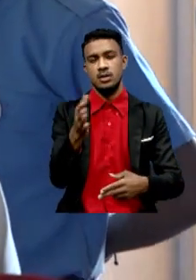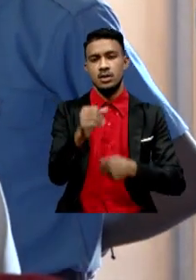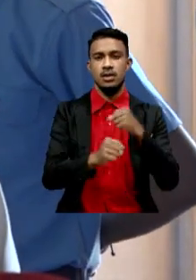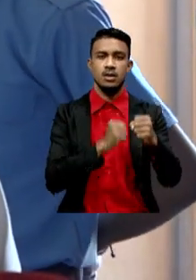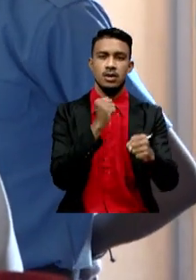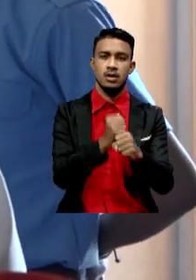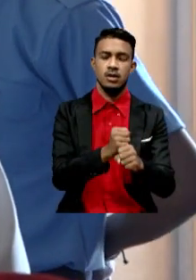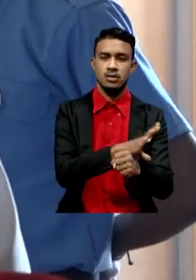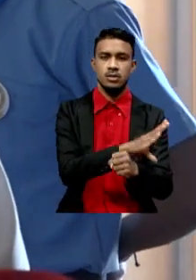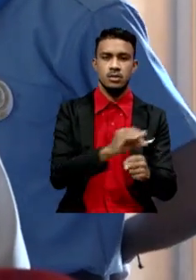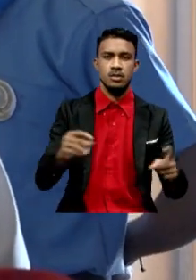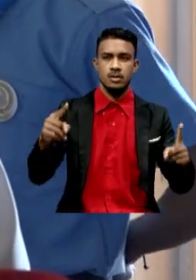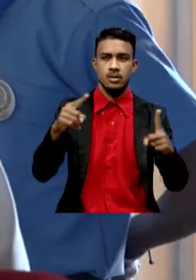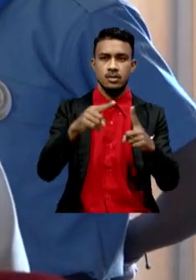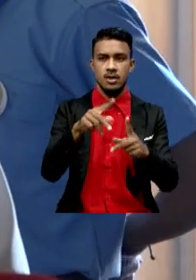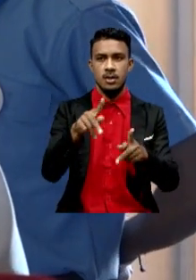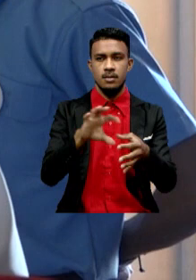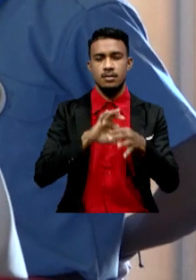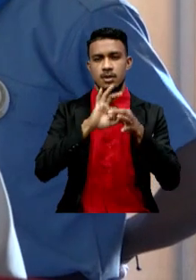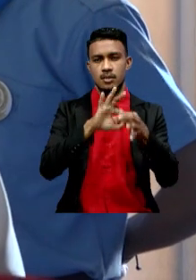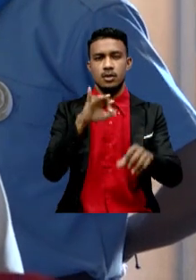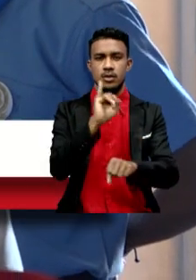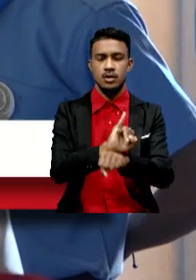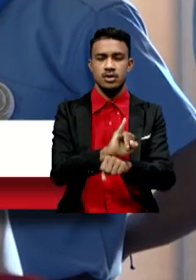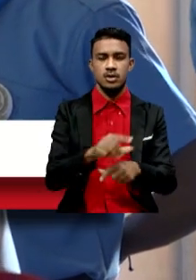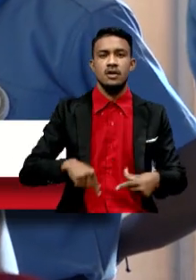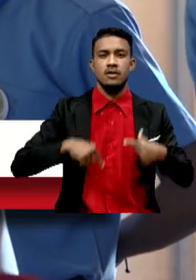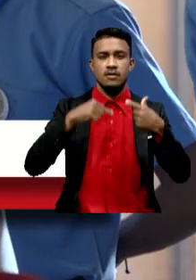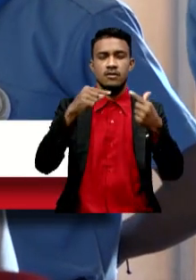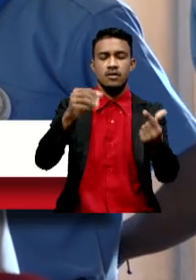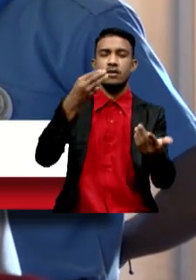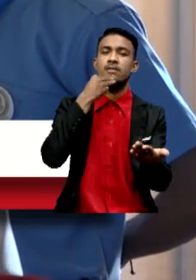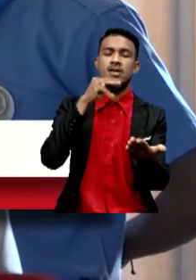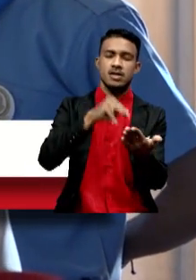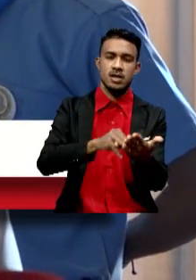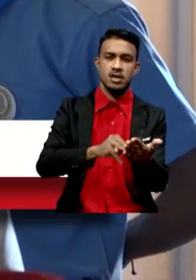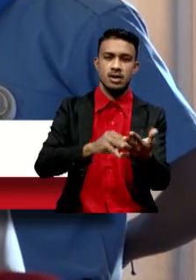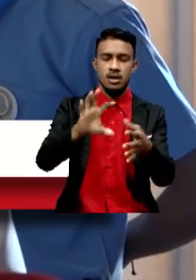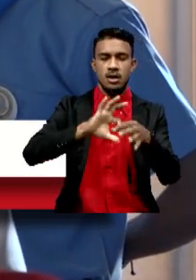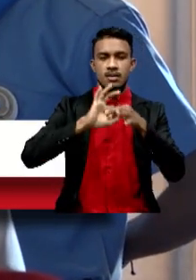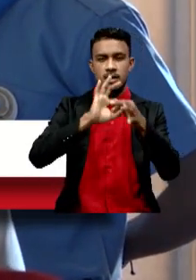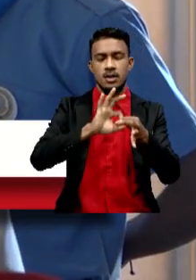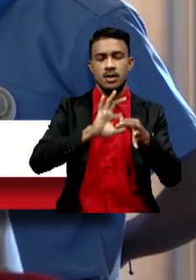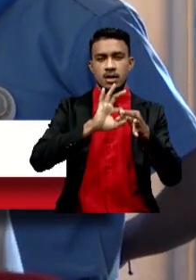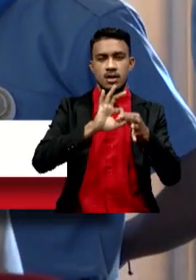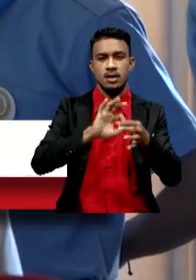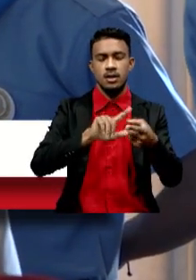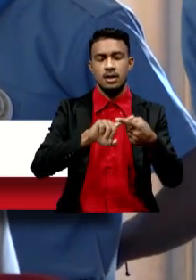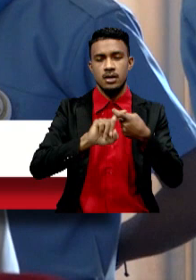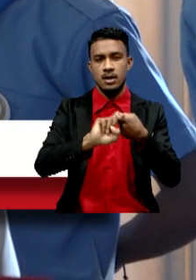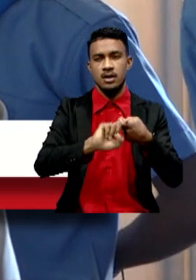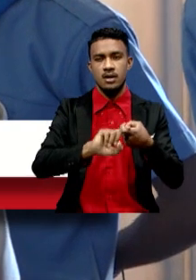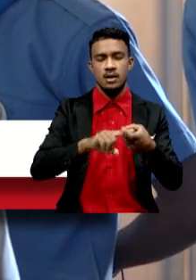escuteiro ninian, com mensagem base sira, ato sira sramete na fata em sirania canar